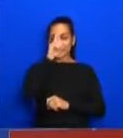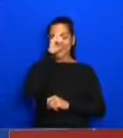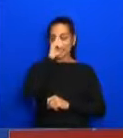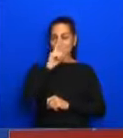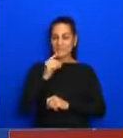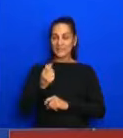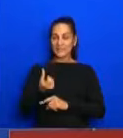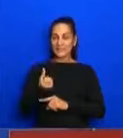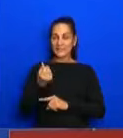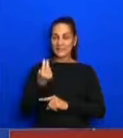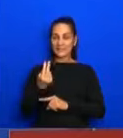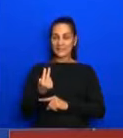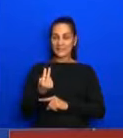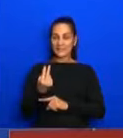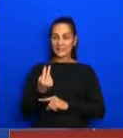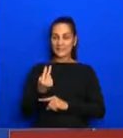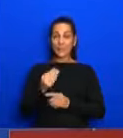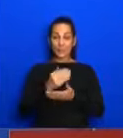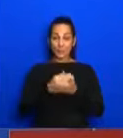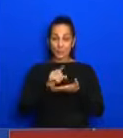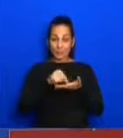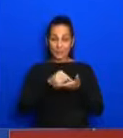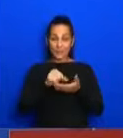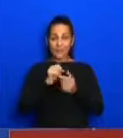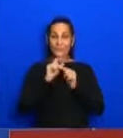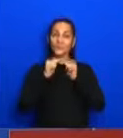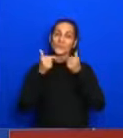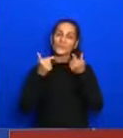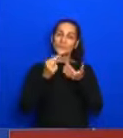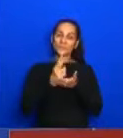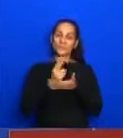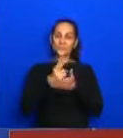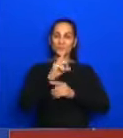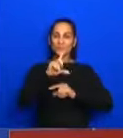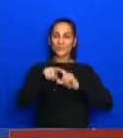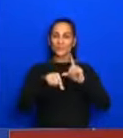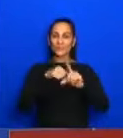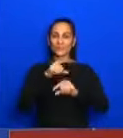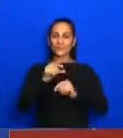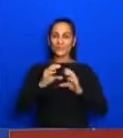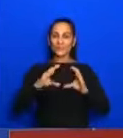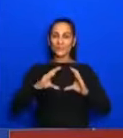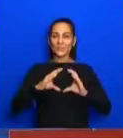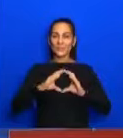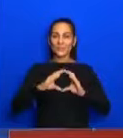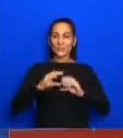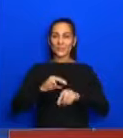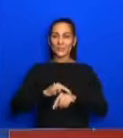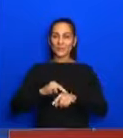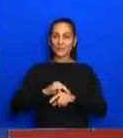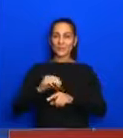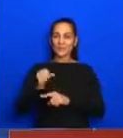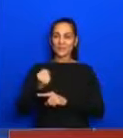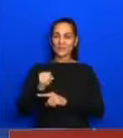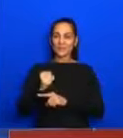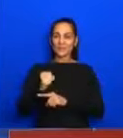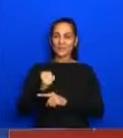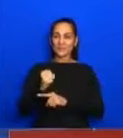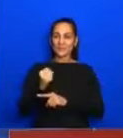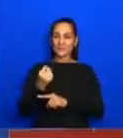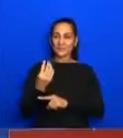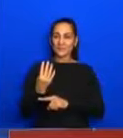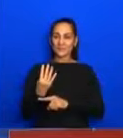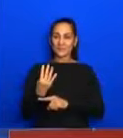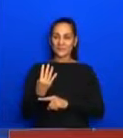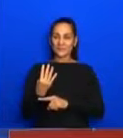Amarela 62. Começou marcando, boa sorte. Vamos seguir sorteando. Bola marrom 84.